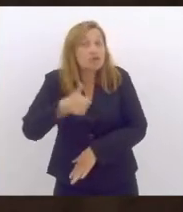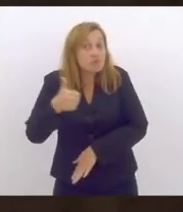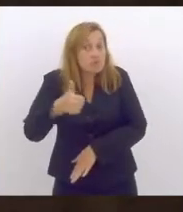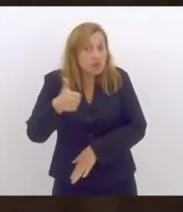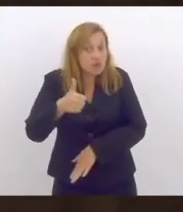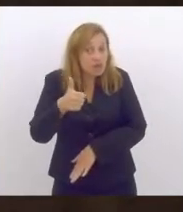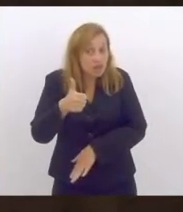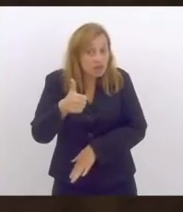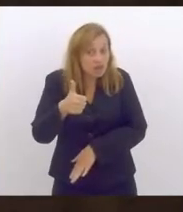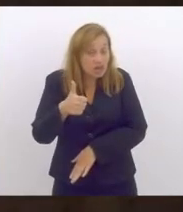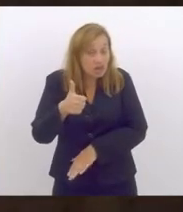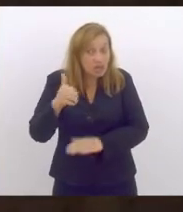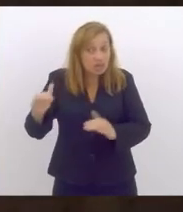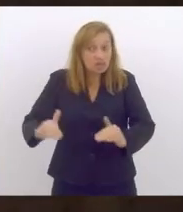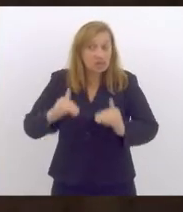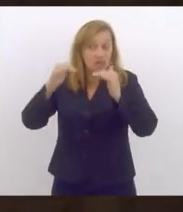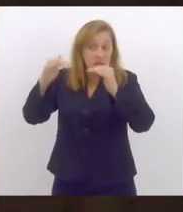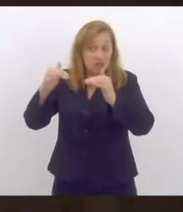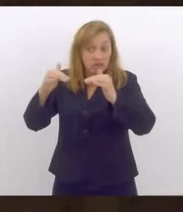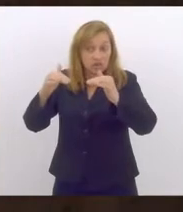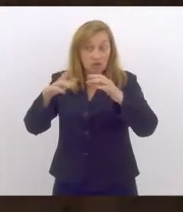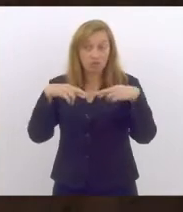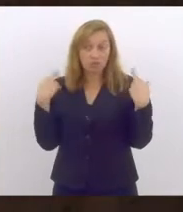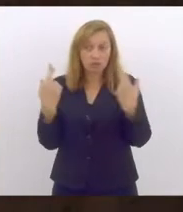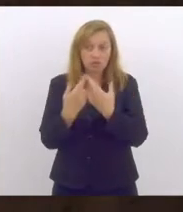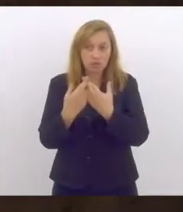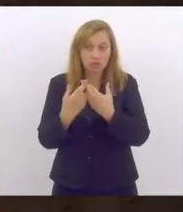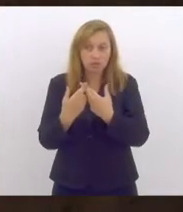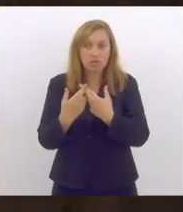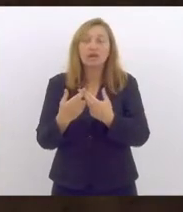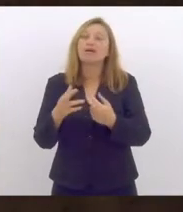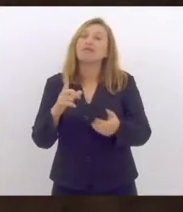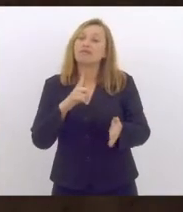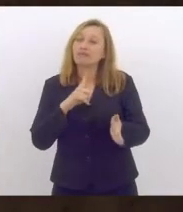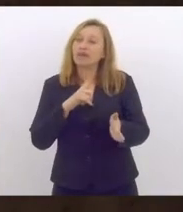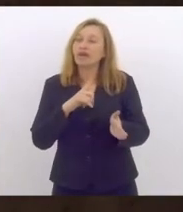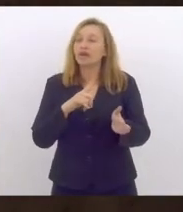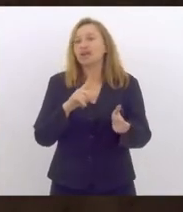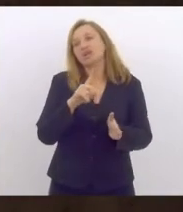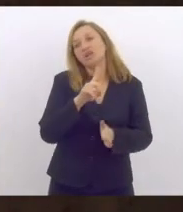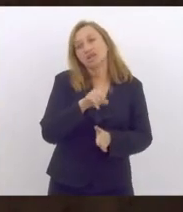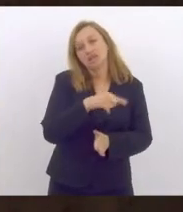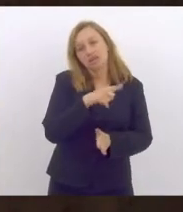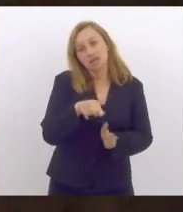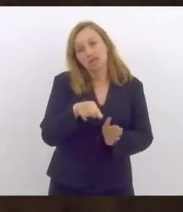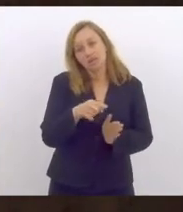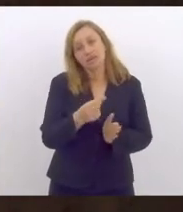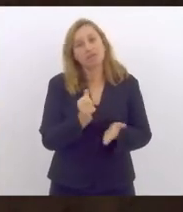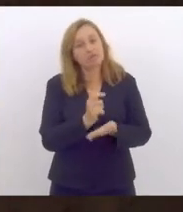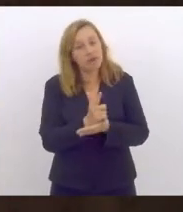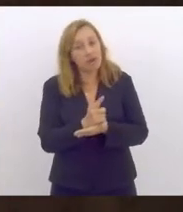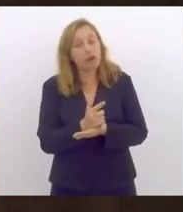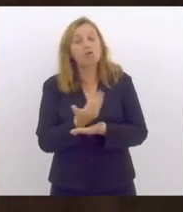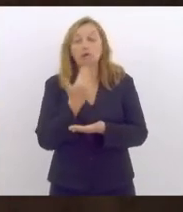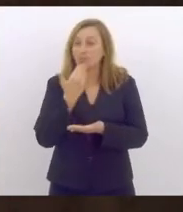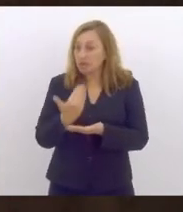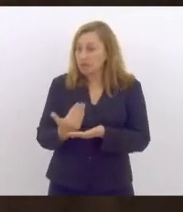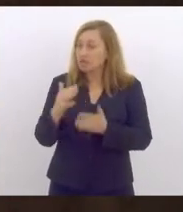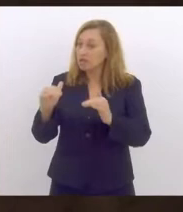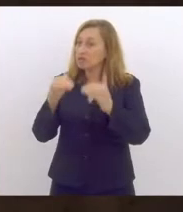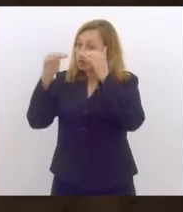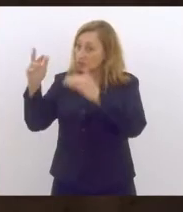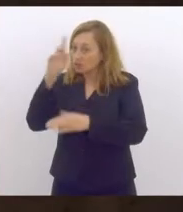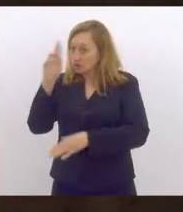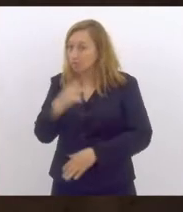projeto da extraordinária tem renúncia de receita, senhor presidente. Então, eu queria sugerir a Vossa Excelência que